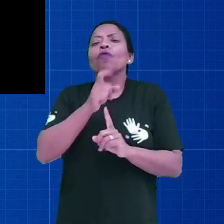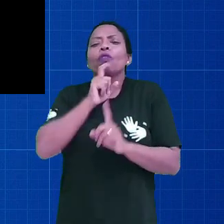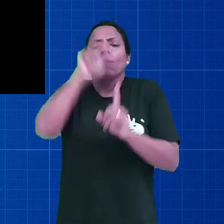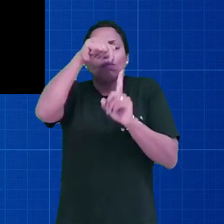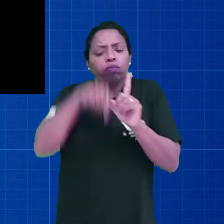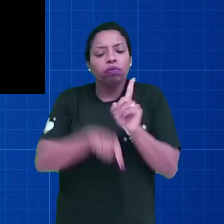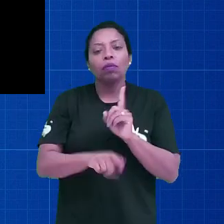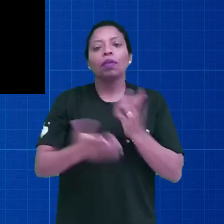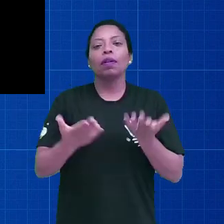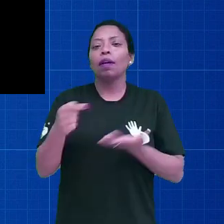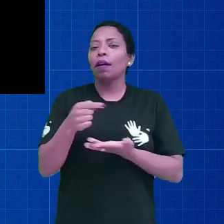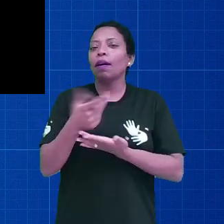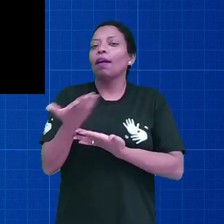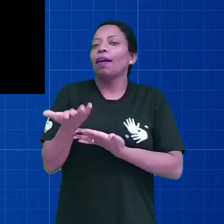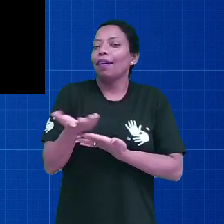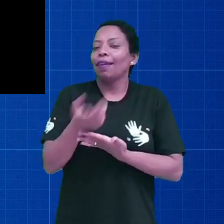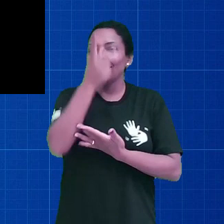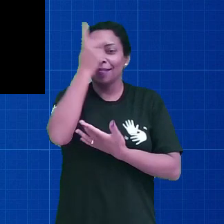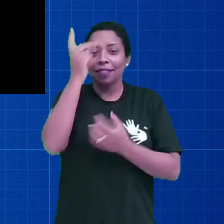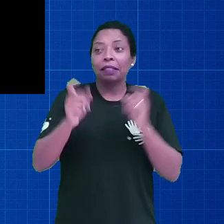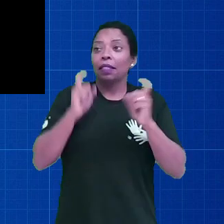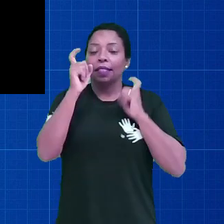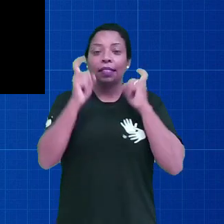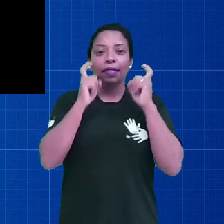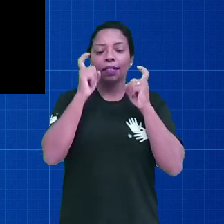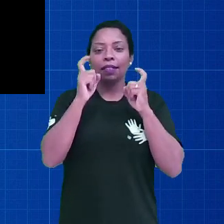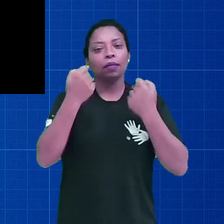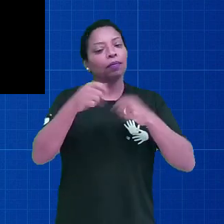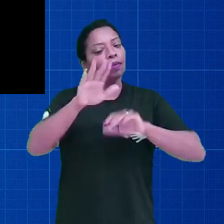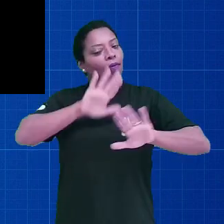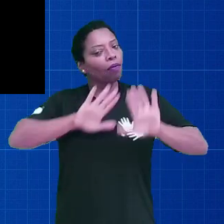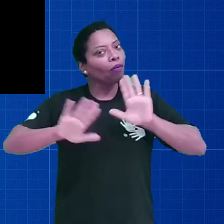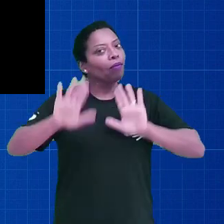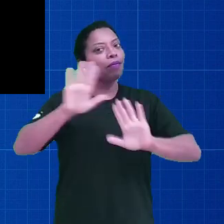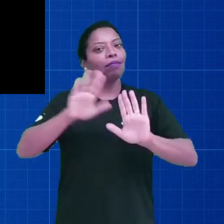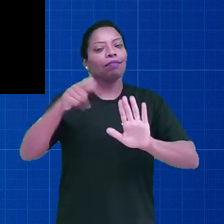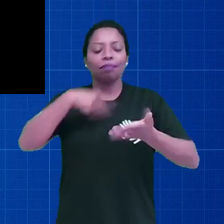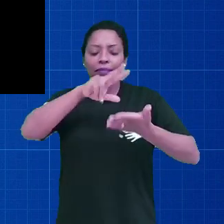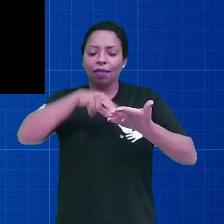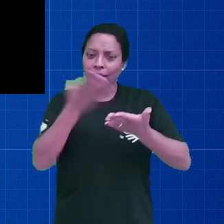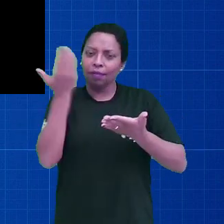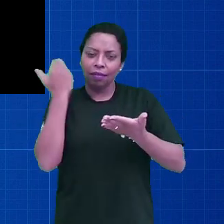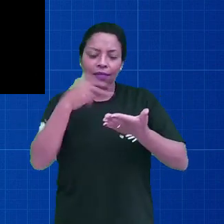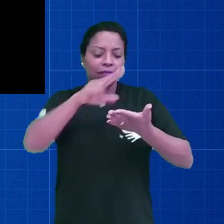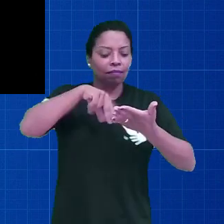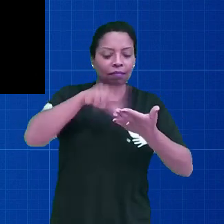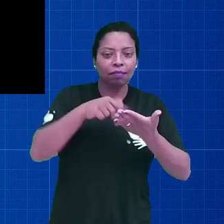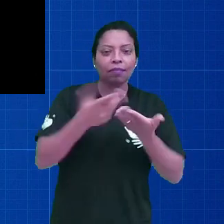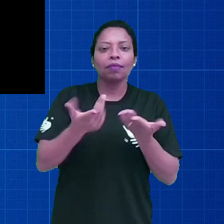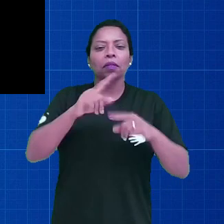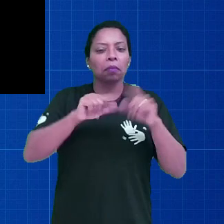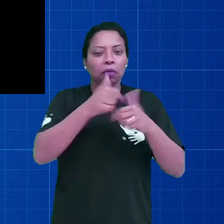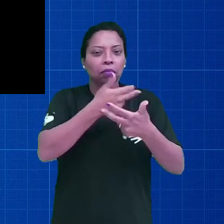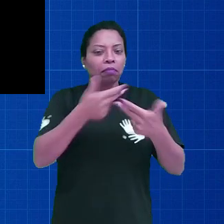demais. Então, a gente precisa tomar muito cuidado, né? E esses dias eu estava lendo um material que diz respeito